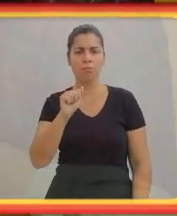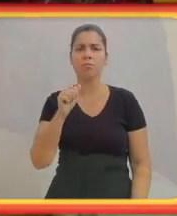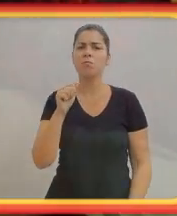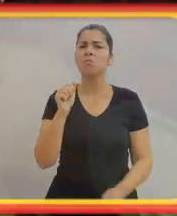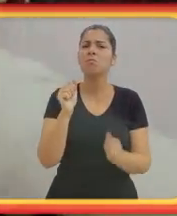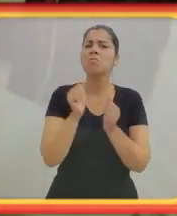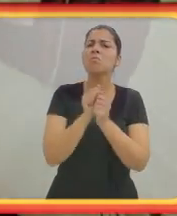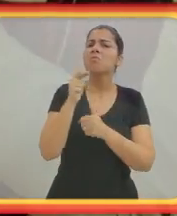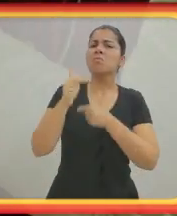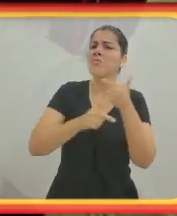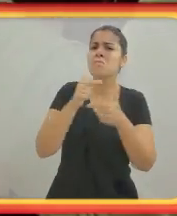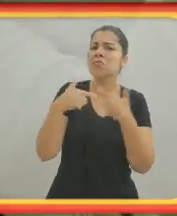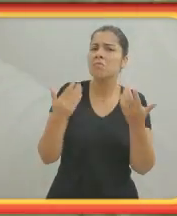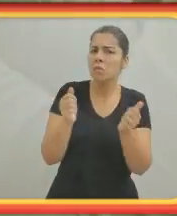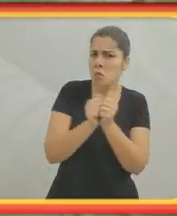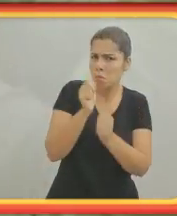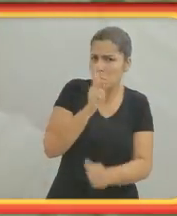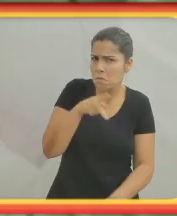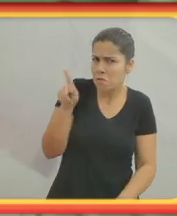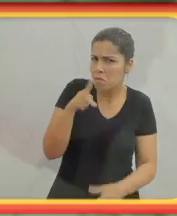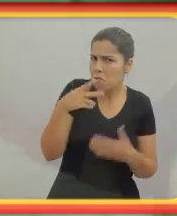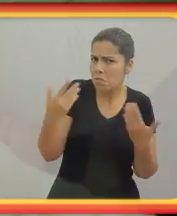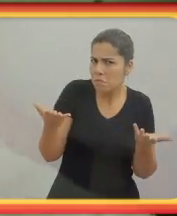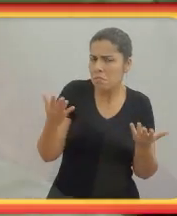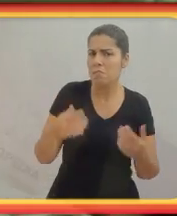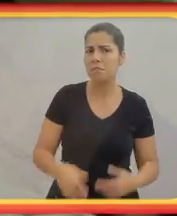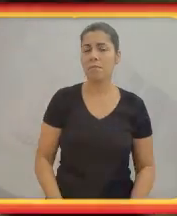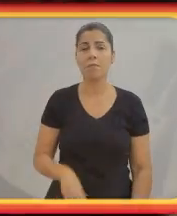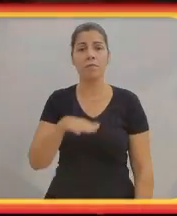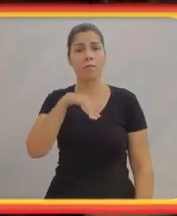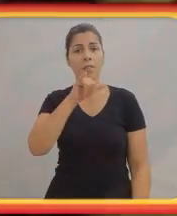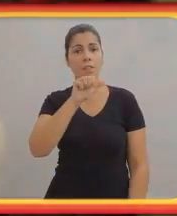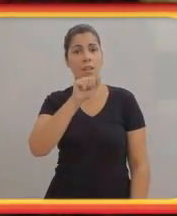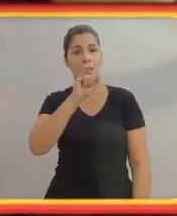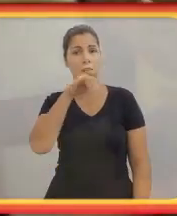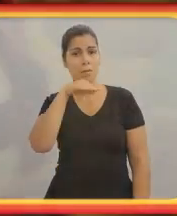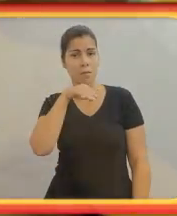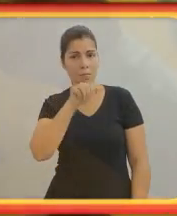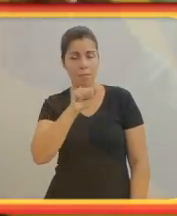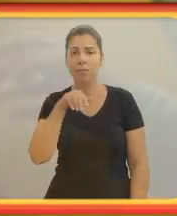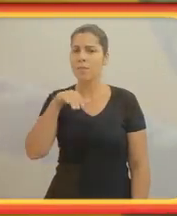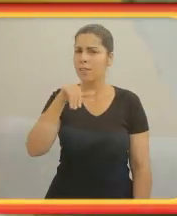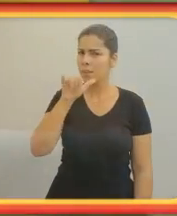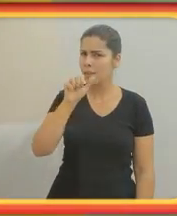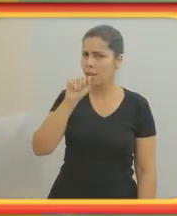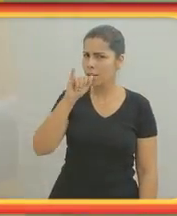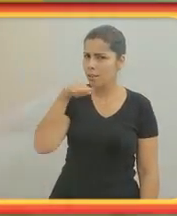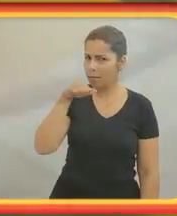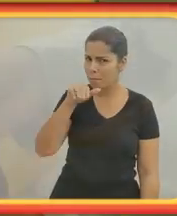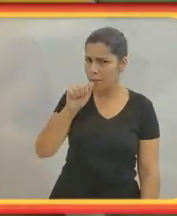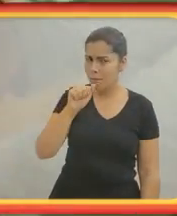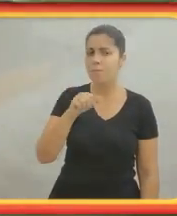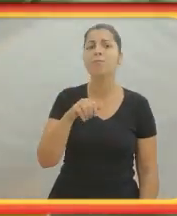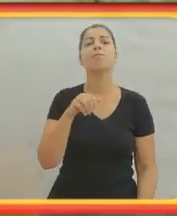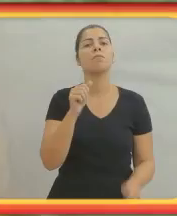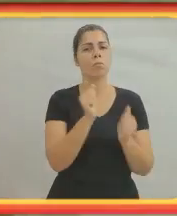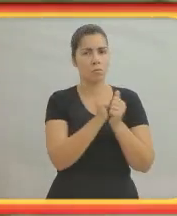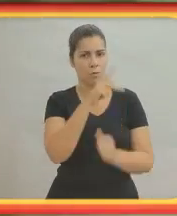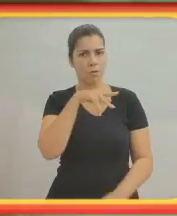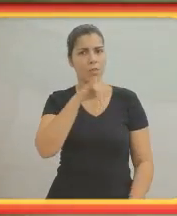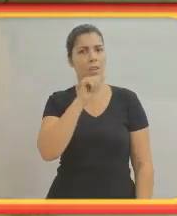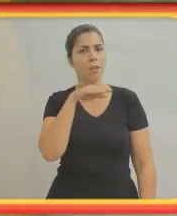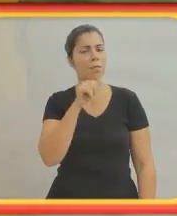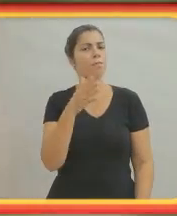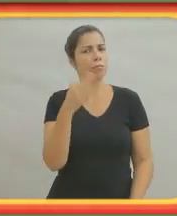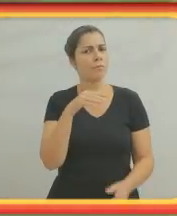Logopedia. Com quem você vai trabalhar? Com a professora Iaima. Iaima. Com a professora Iaima.